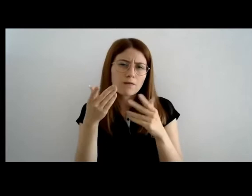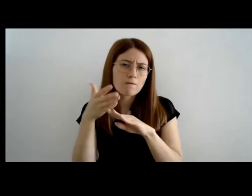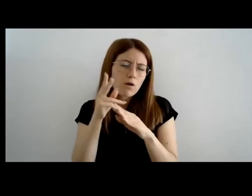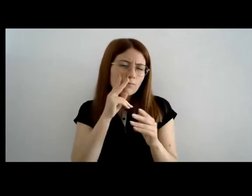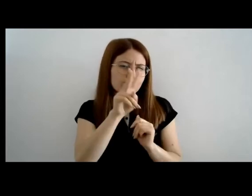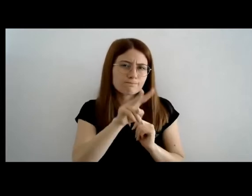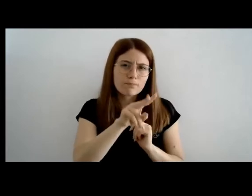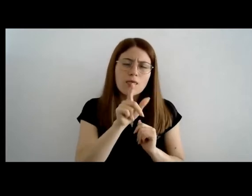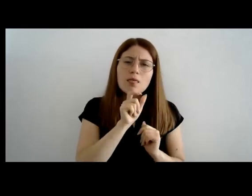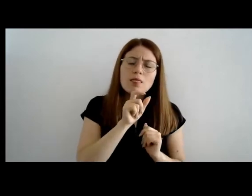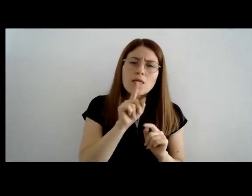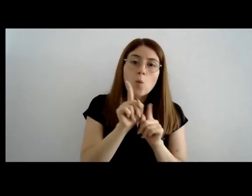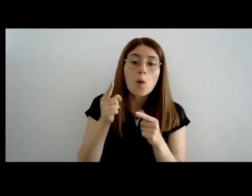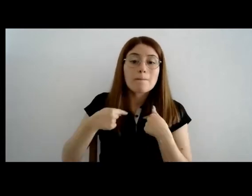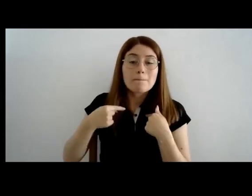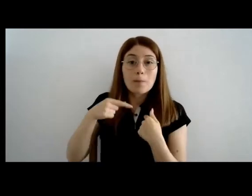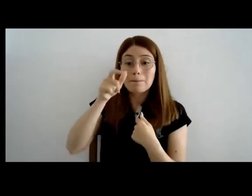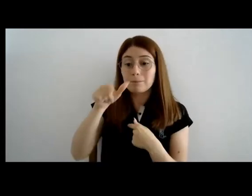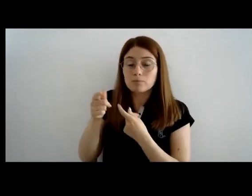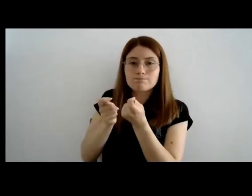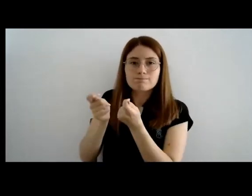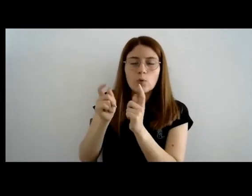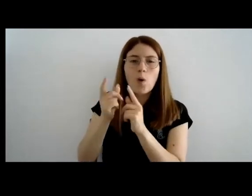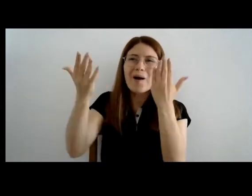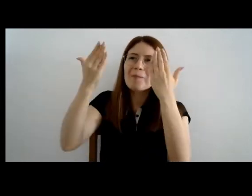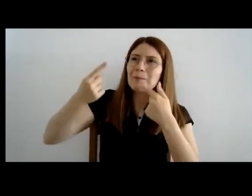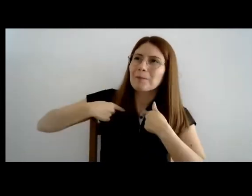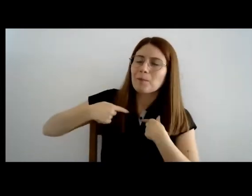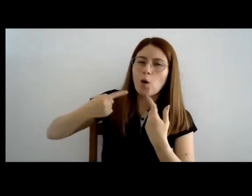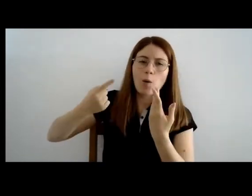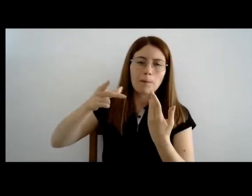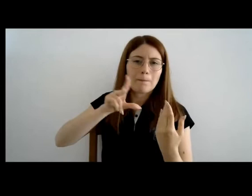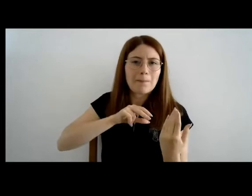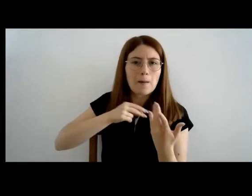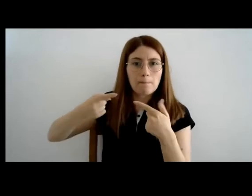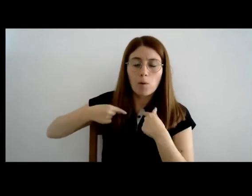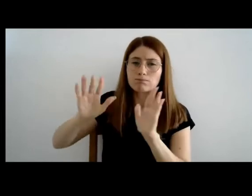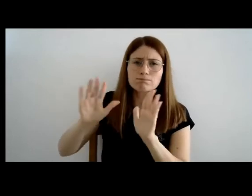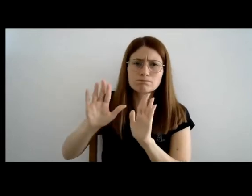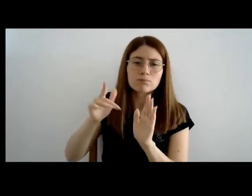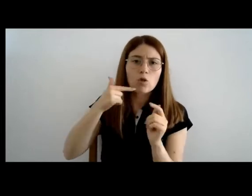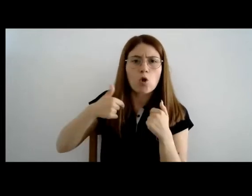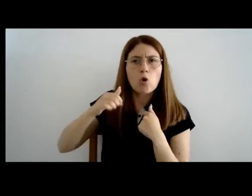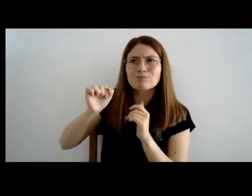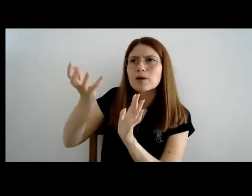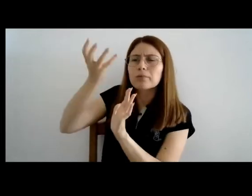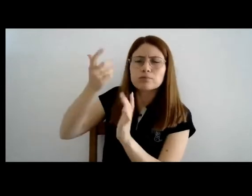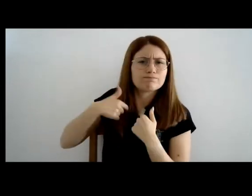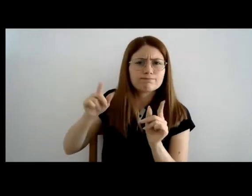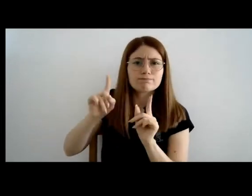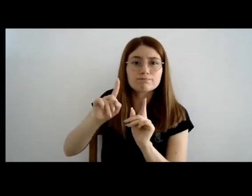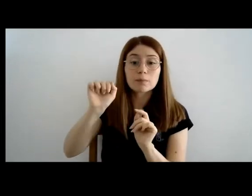ou seja, não é a própria organização que se autocongratula e se estabelece como uma organização de elite, portanto a